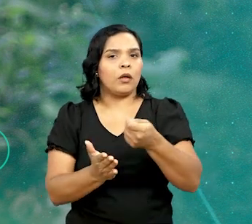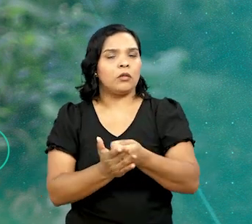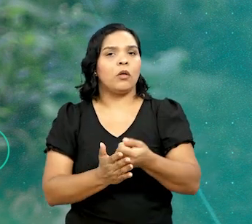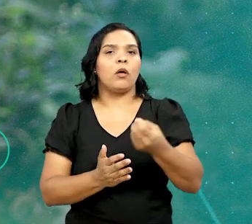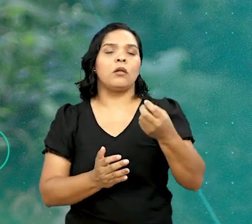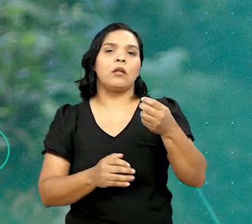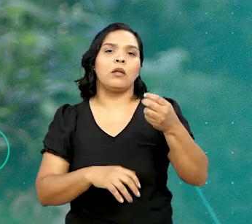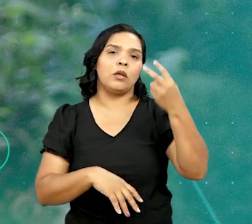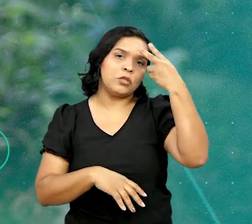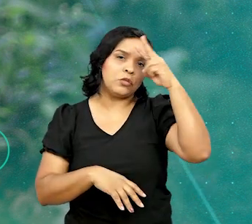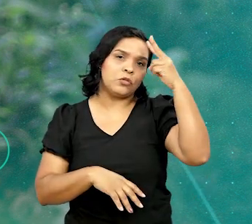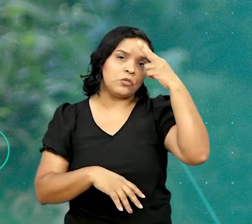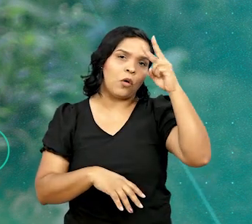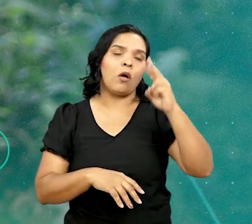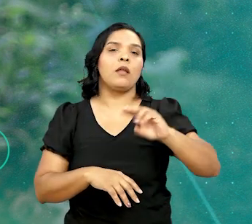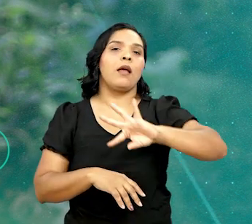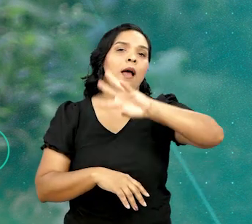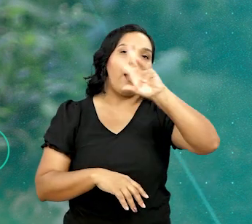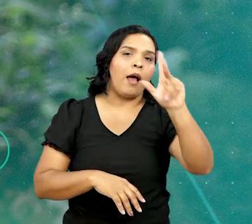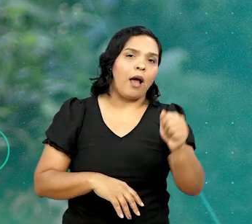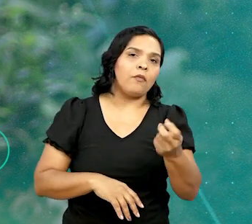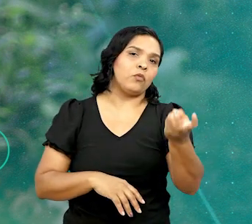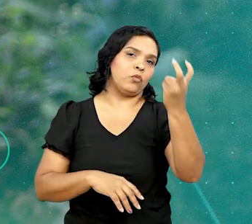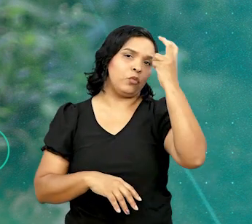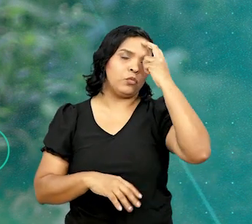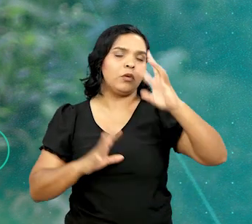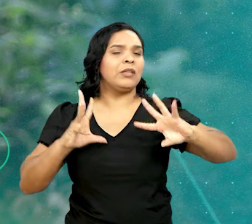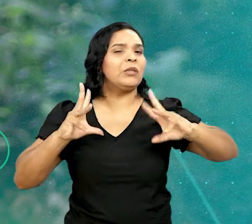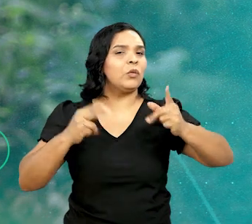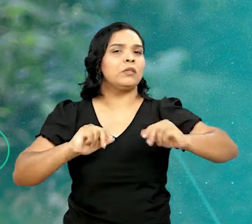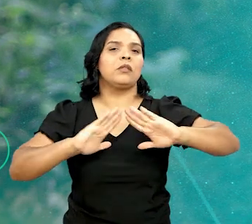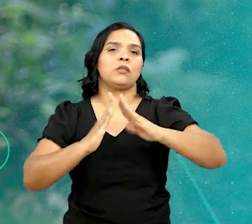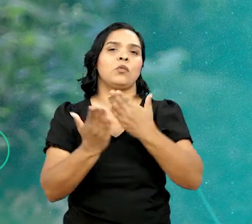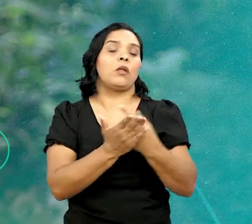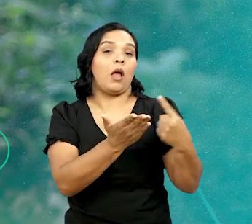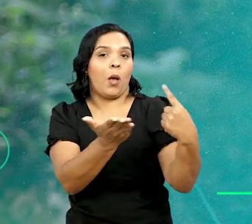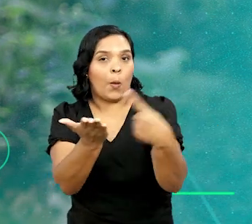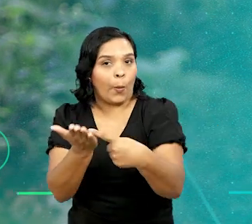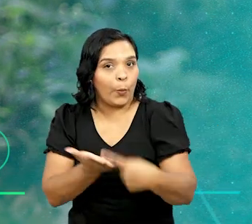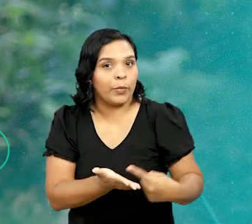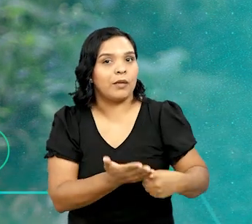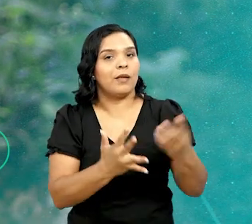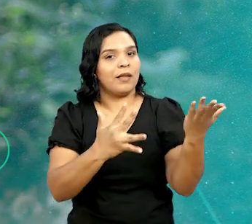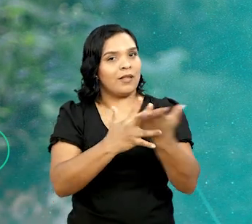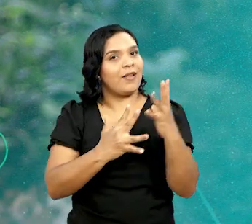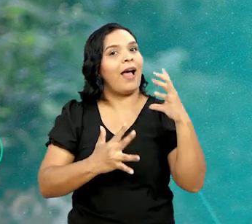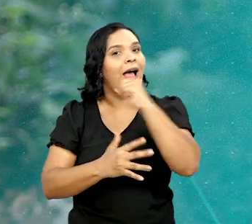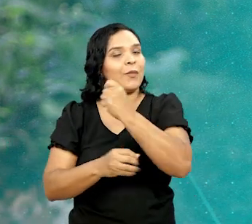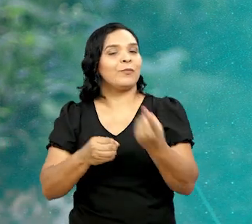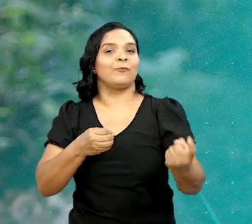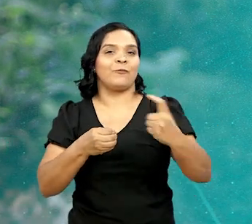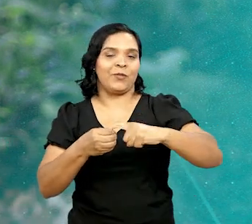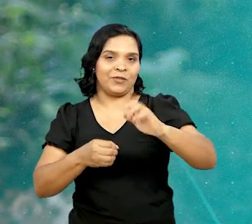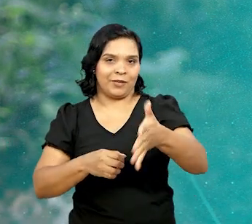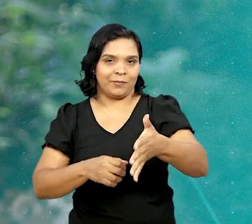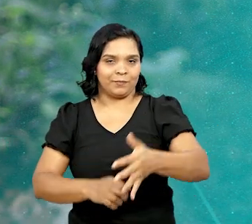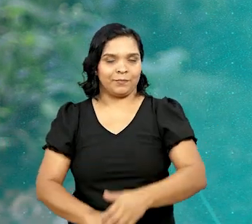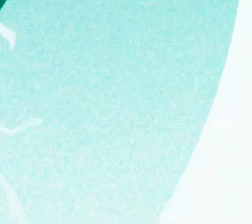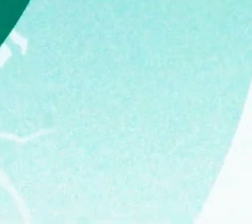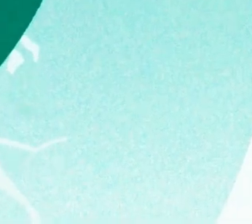ensino de história e cultura afro-brasileira e africana em todas as escolas, está sendo cumprida. O intervalo é rápido, a gente volta já já.